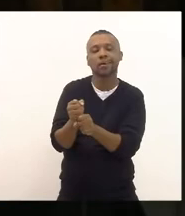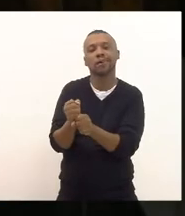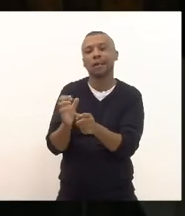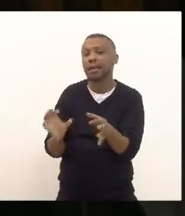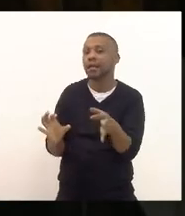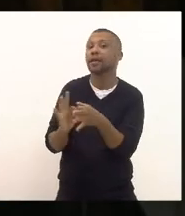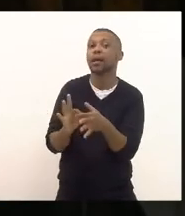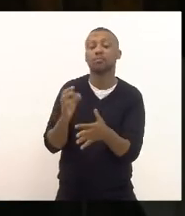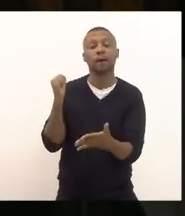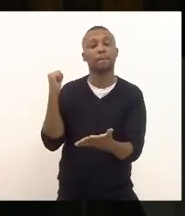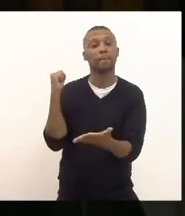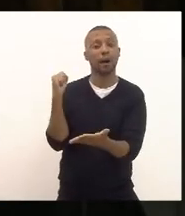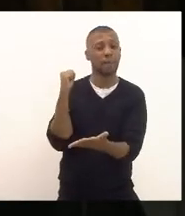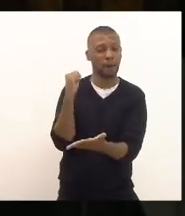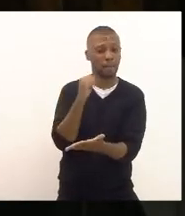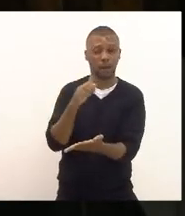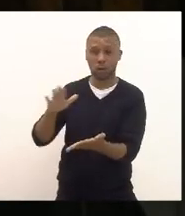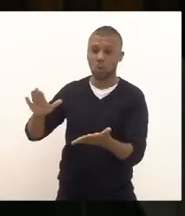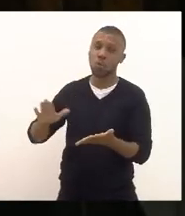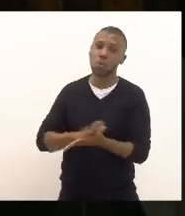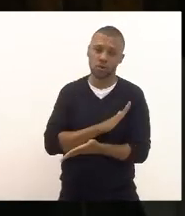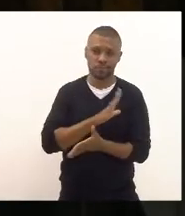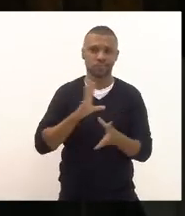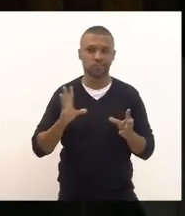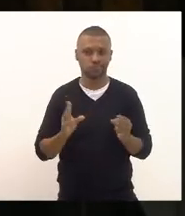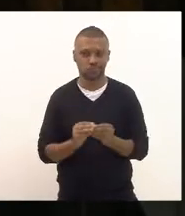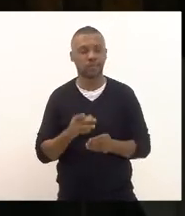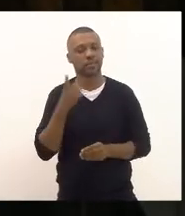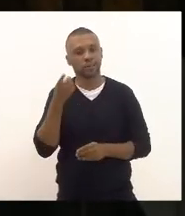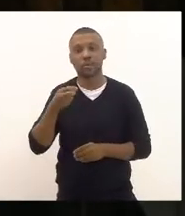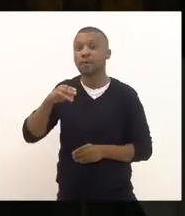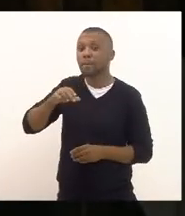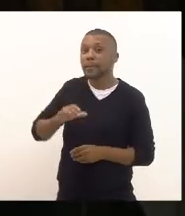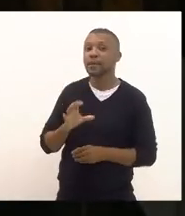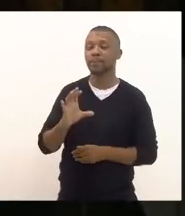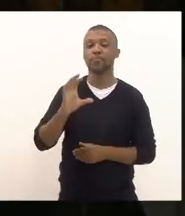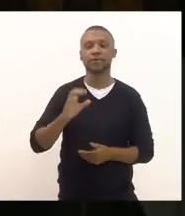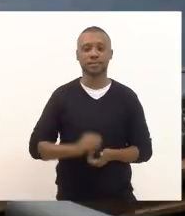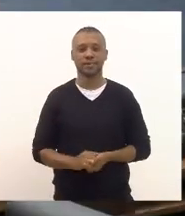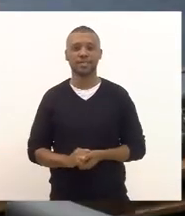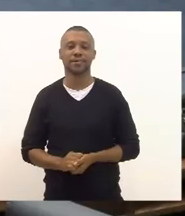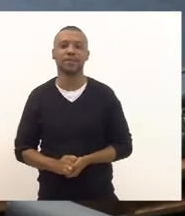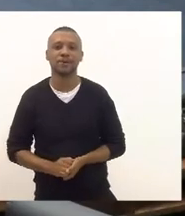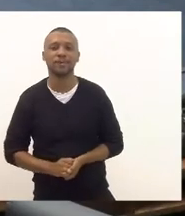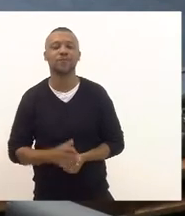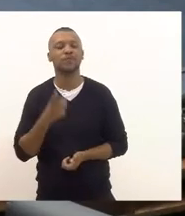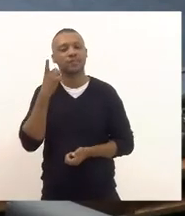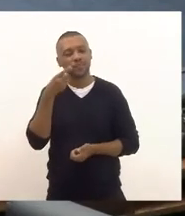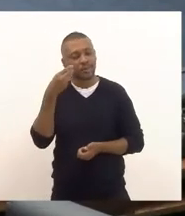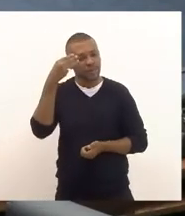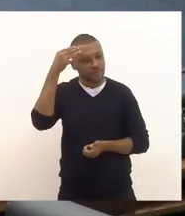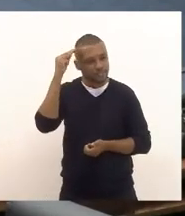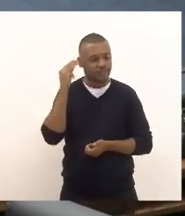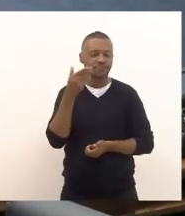chacina o deputado Carlos minc Deputado Márcio Pacheco